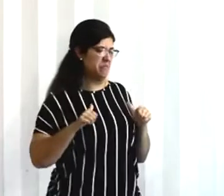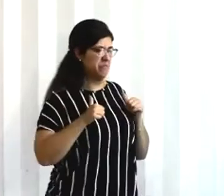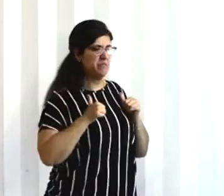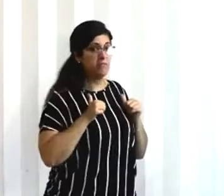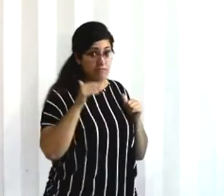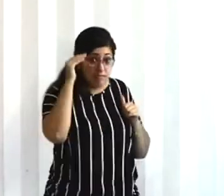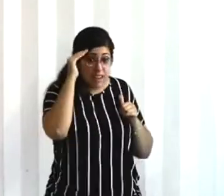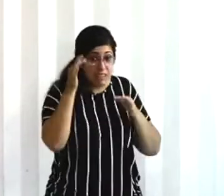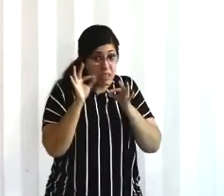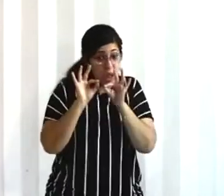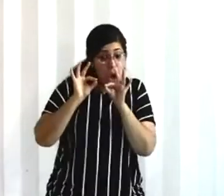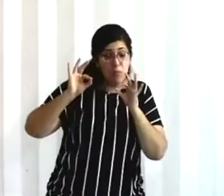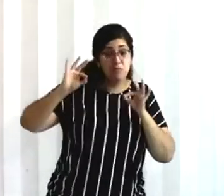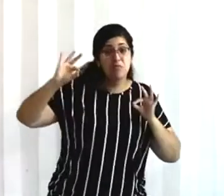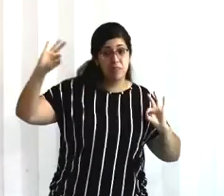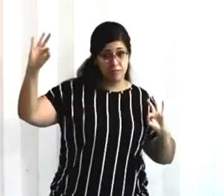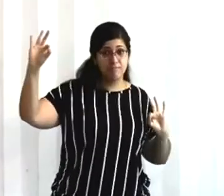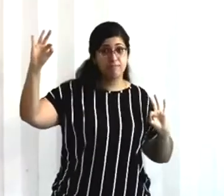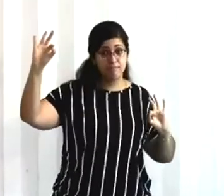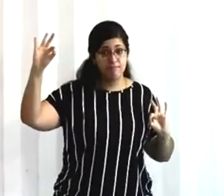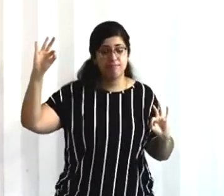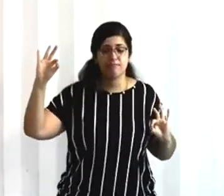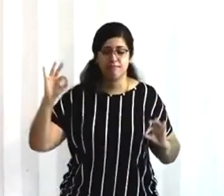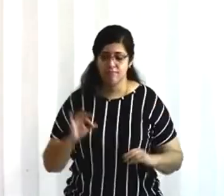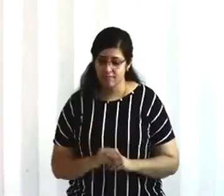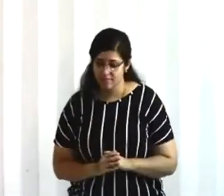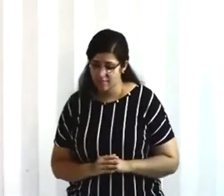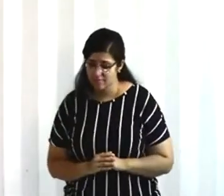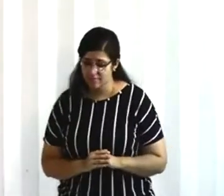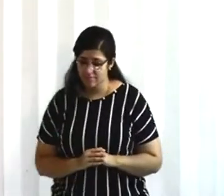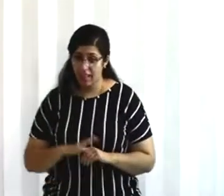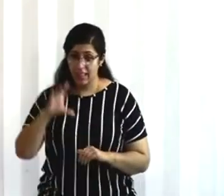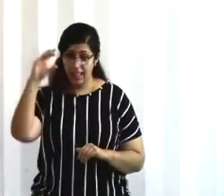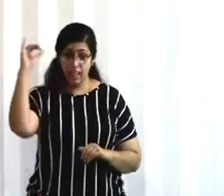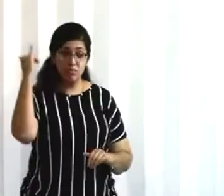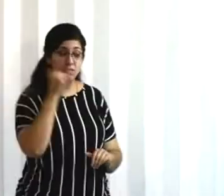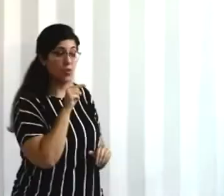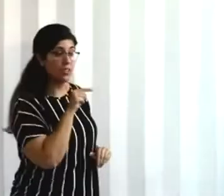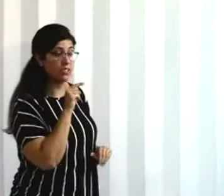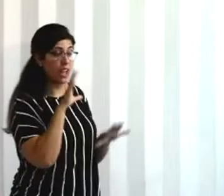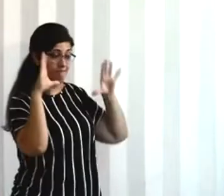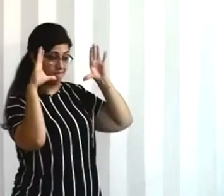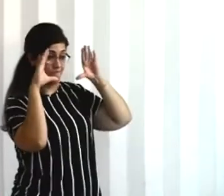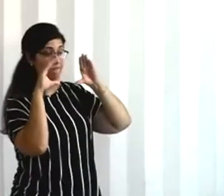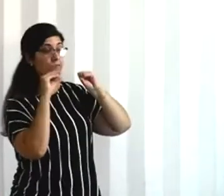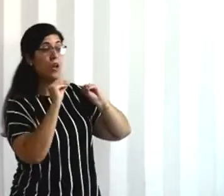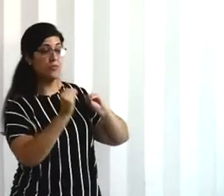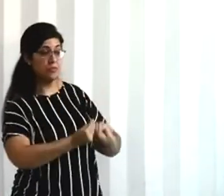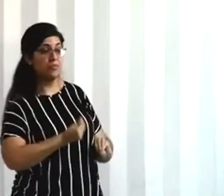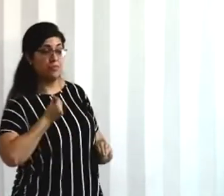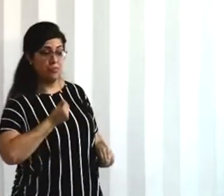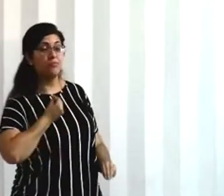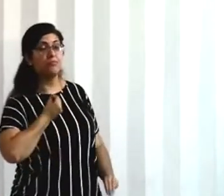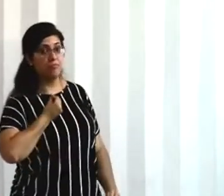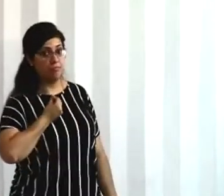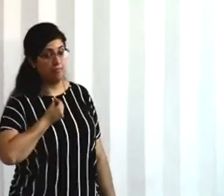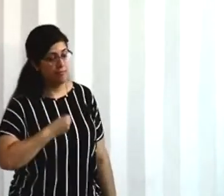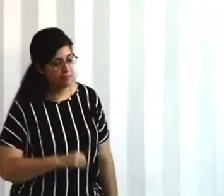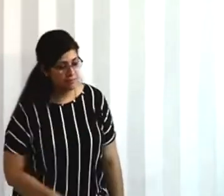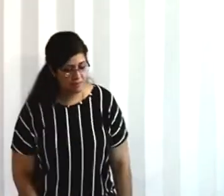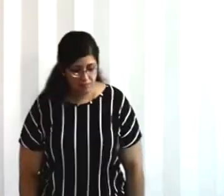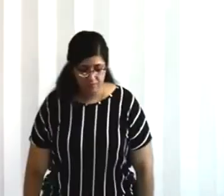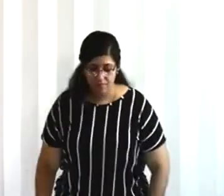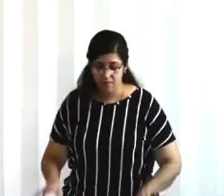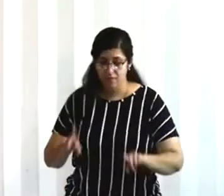Deus, você viverá em trevas. E diante desse contexto, então, o